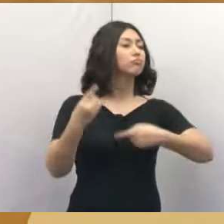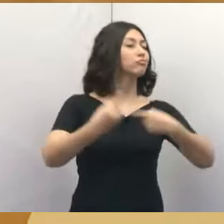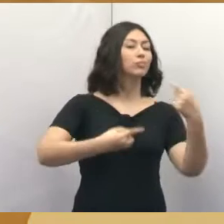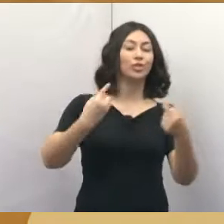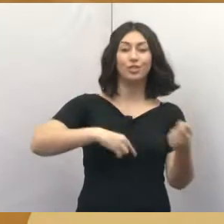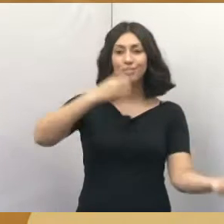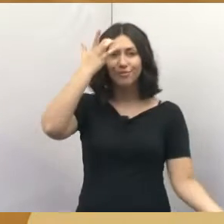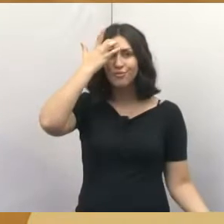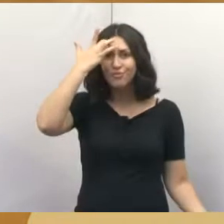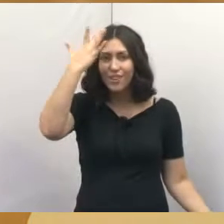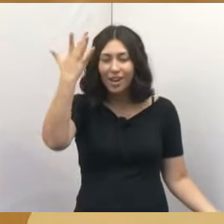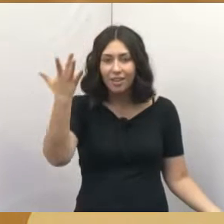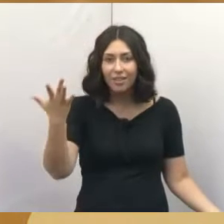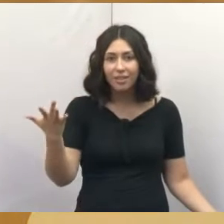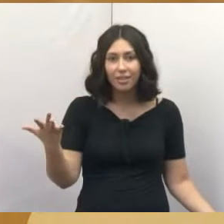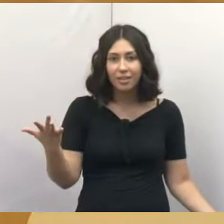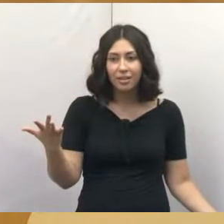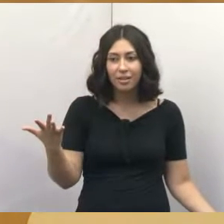político.